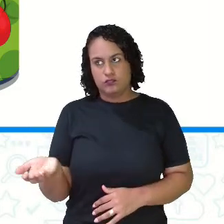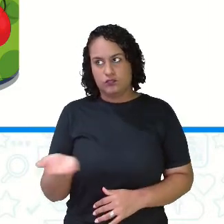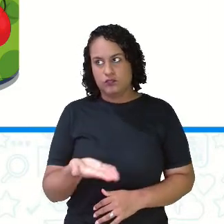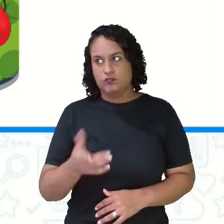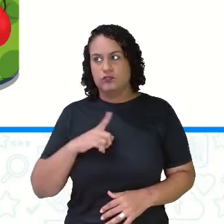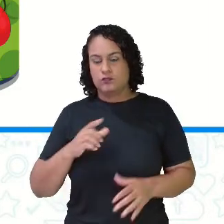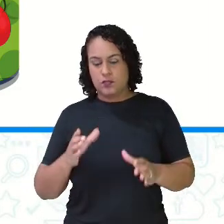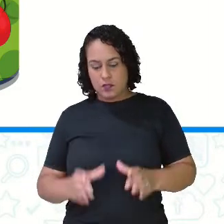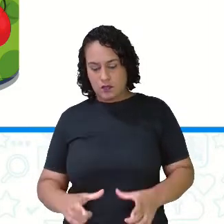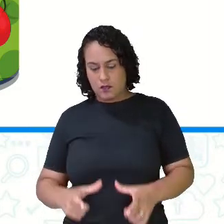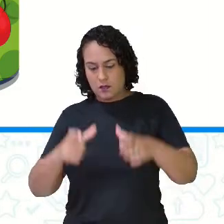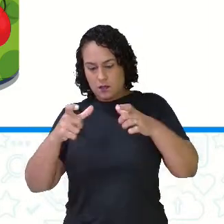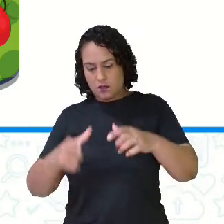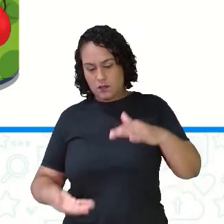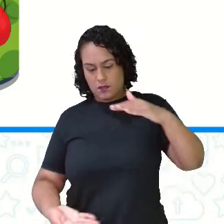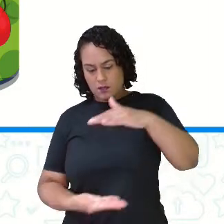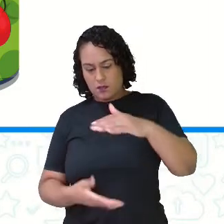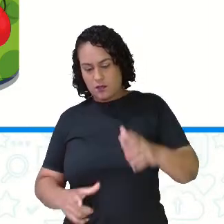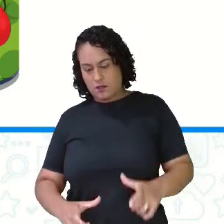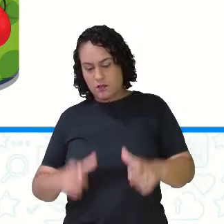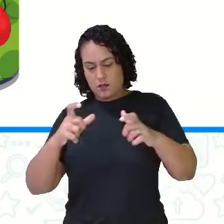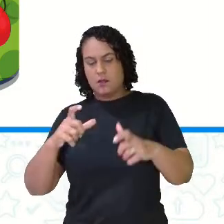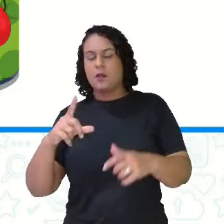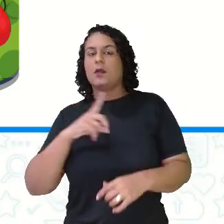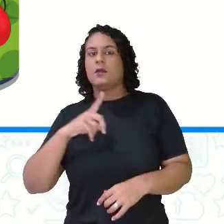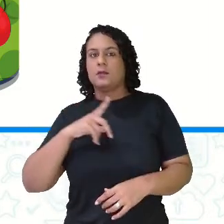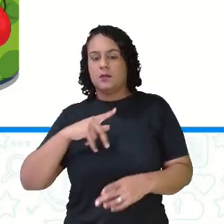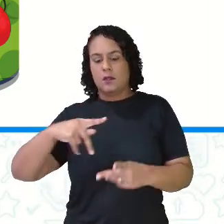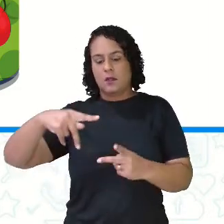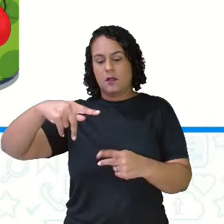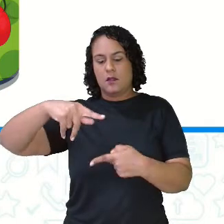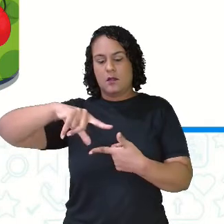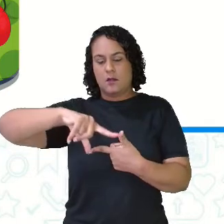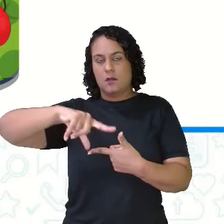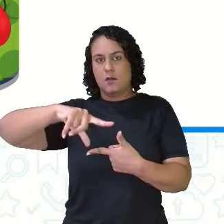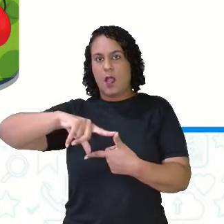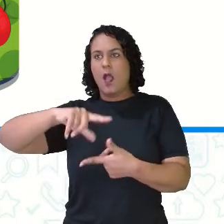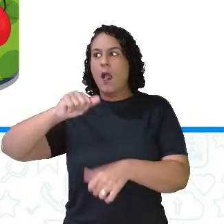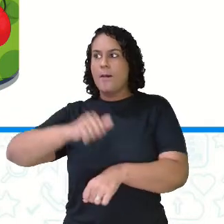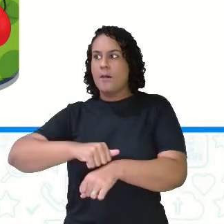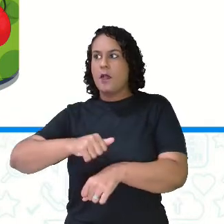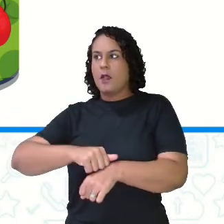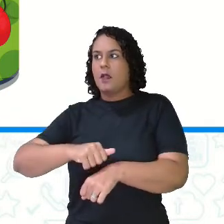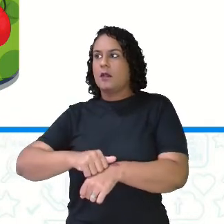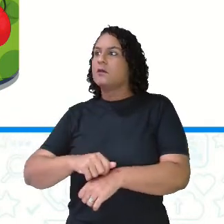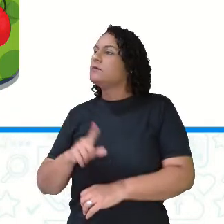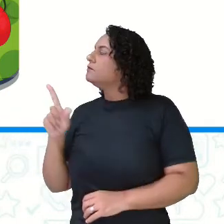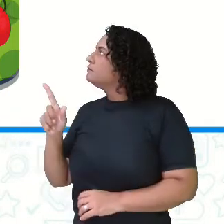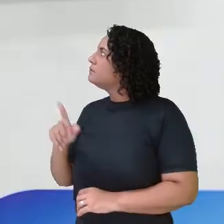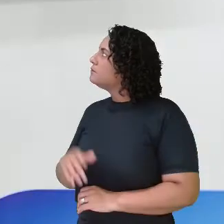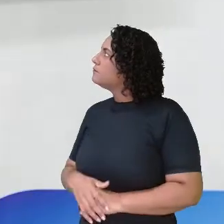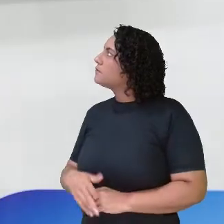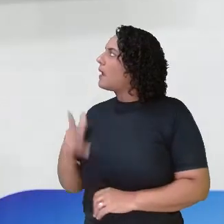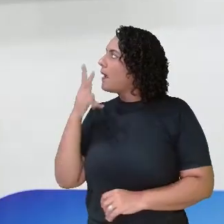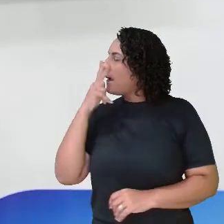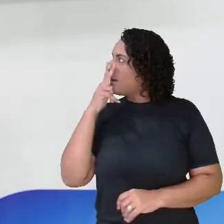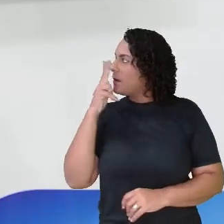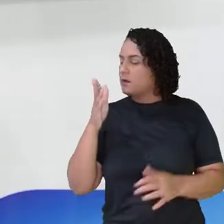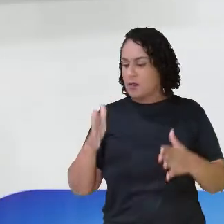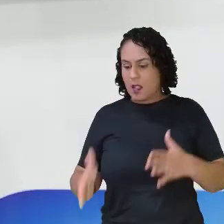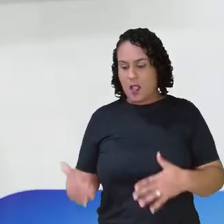meu cilindro, eu tenho o meu paralelepípedo. Esse daqui é muito semelhante à nossa caixa, aquela caixa